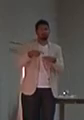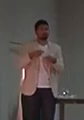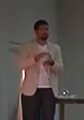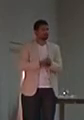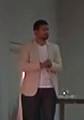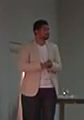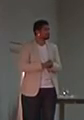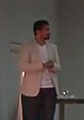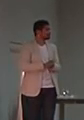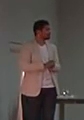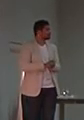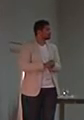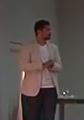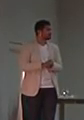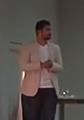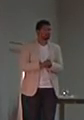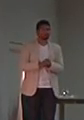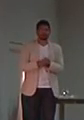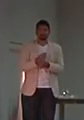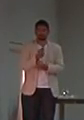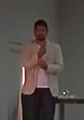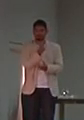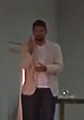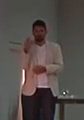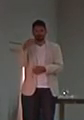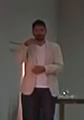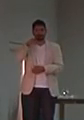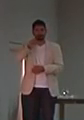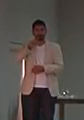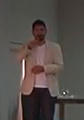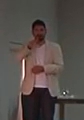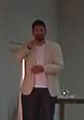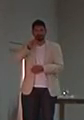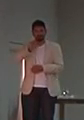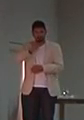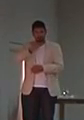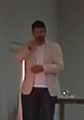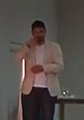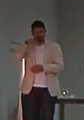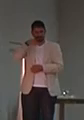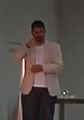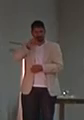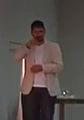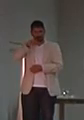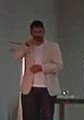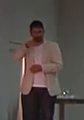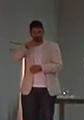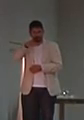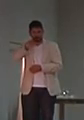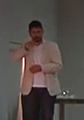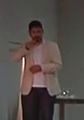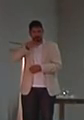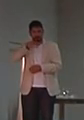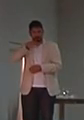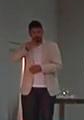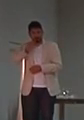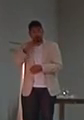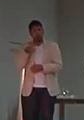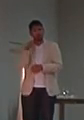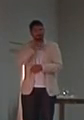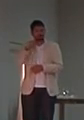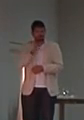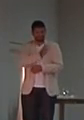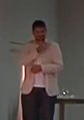prestigiando. Meu nome é Marcos Antônio Maciel, sou professor do Instituto Federal